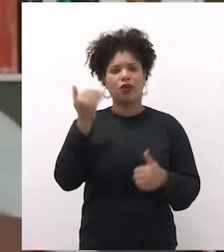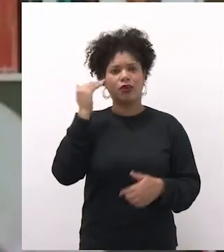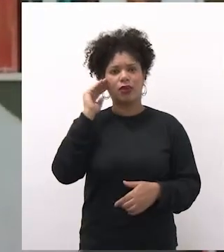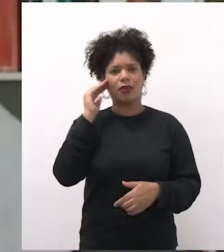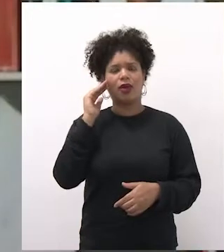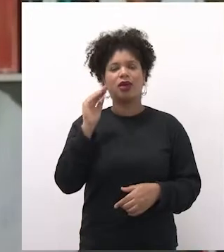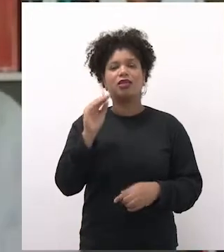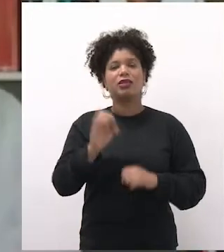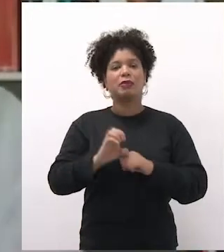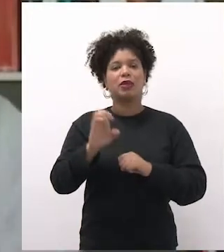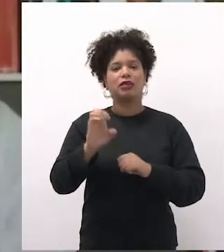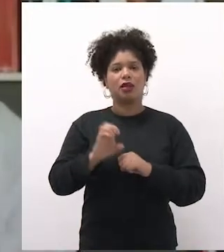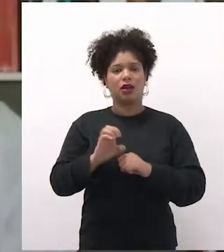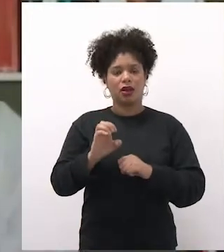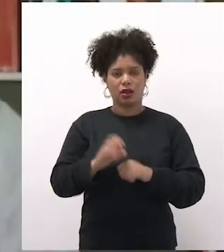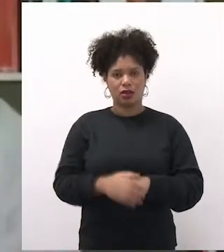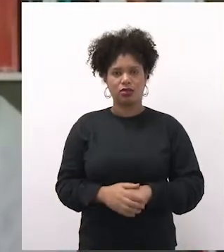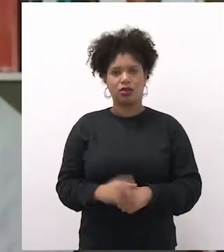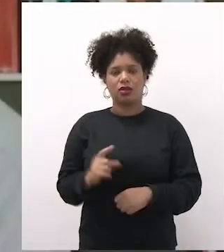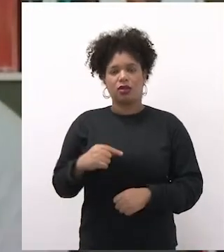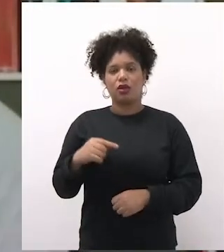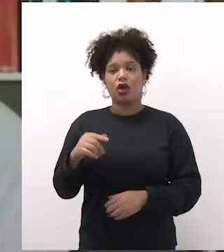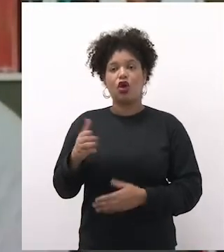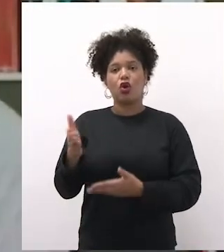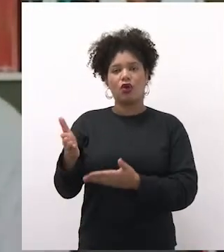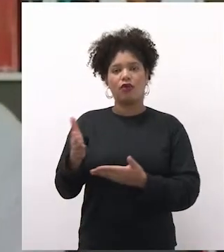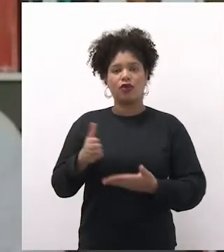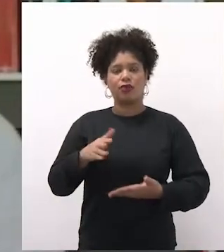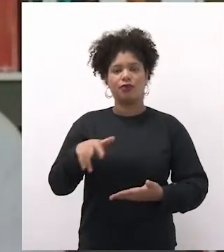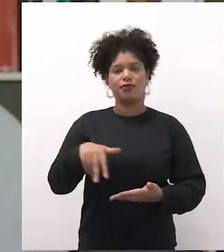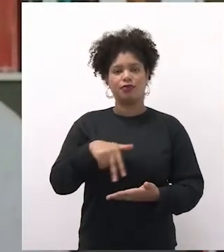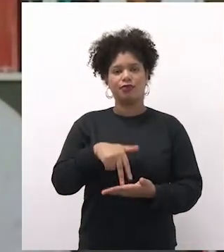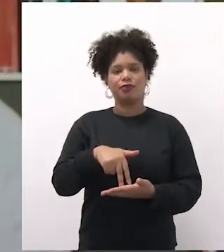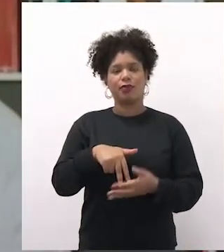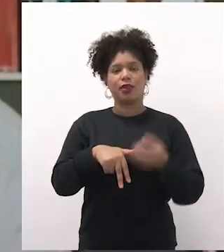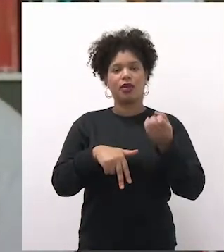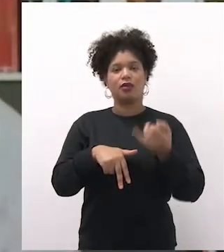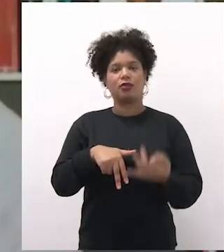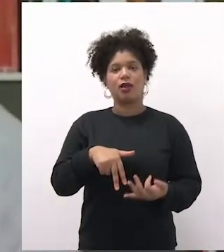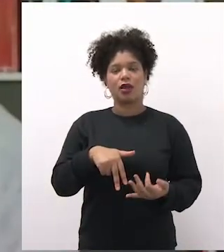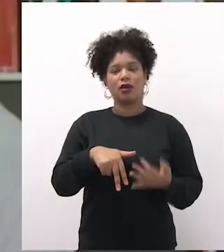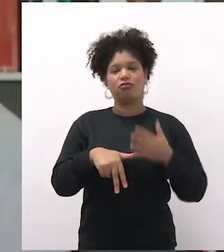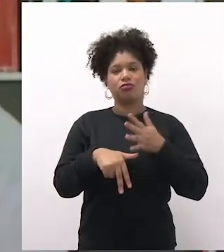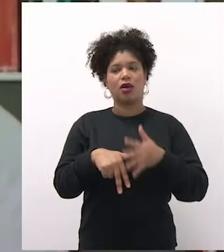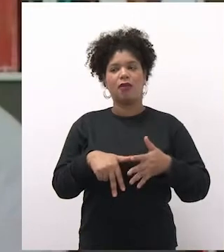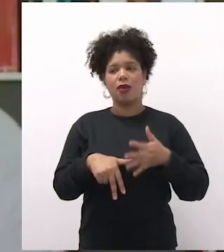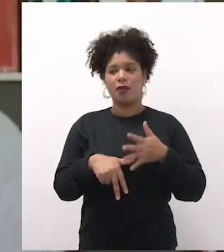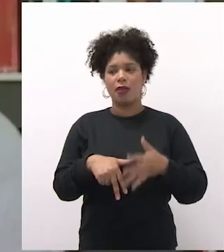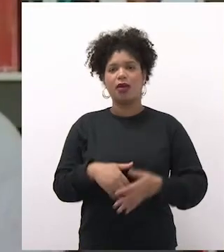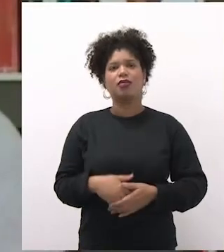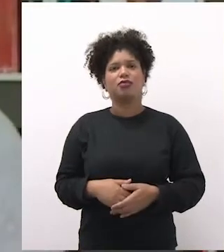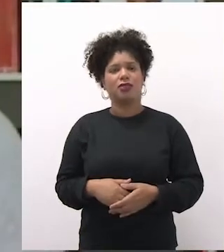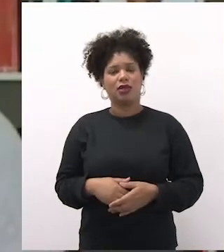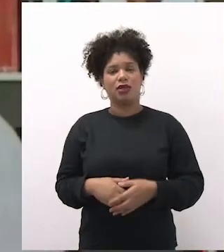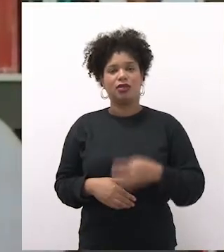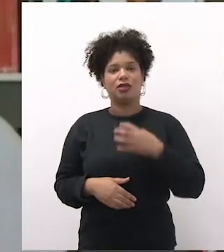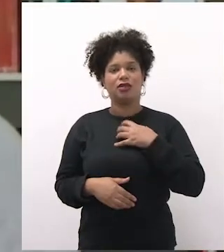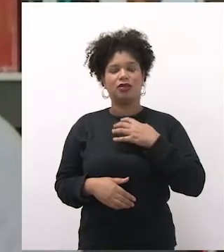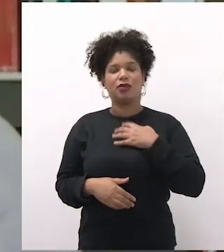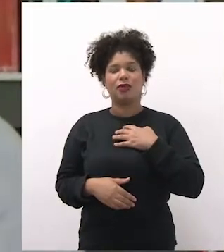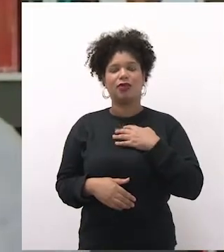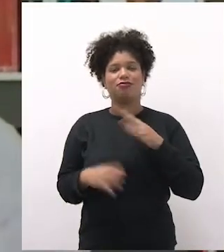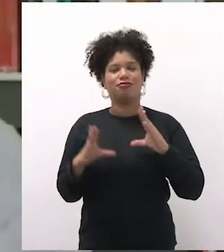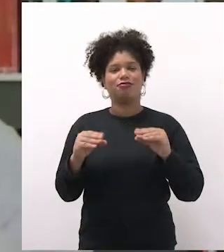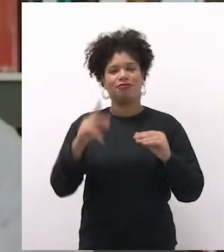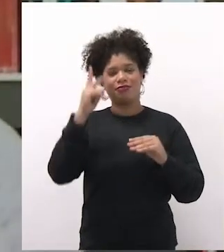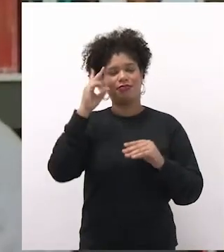Essa ideia de trazer uma pessoa especialista, acima de qualquer coisa, ela dá uma tranquilidade para quem vai participar do evento. Por quê?